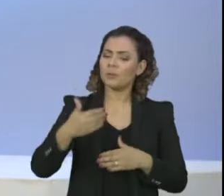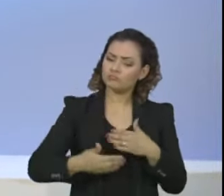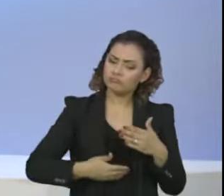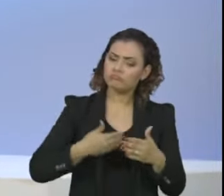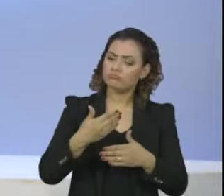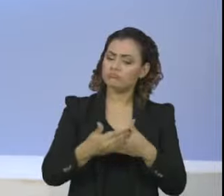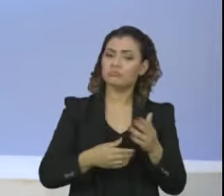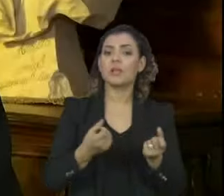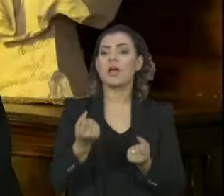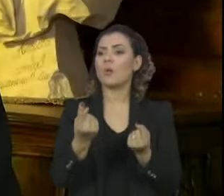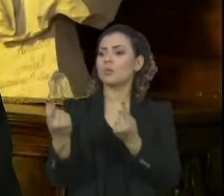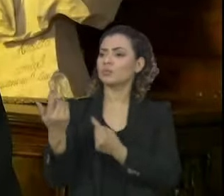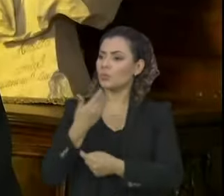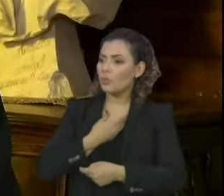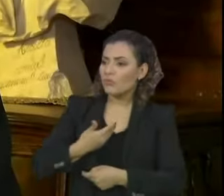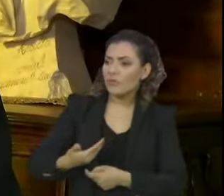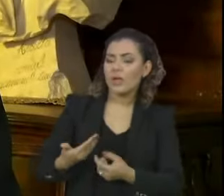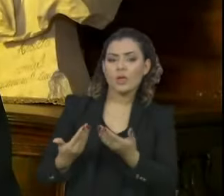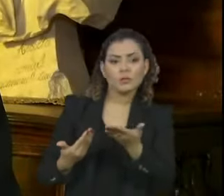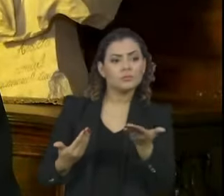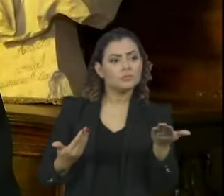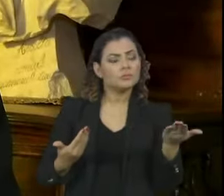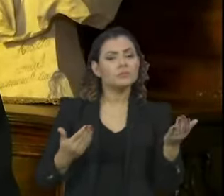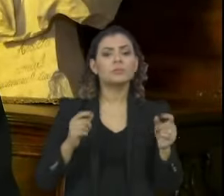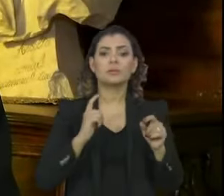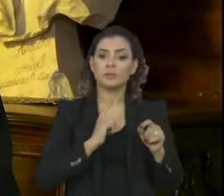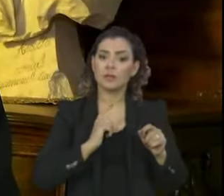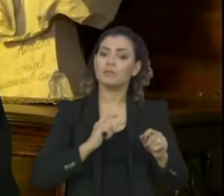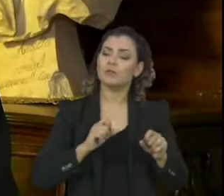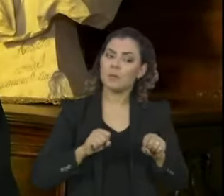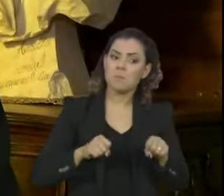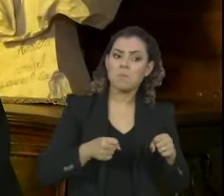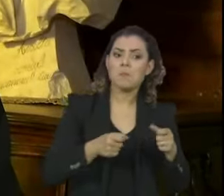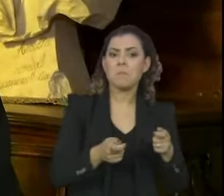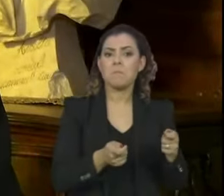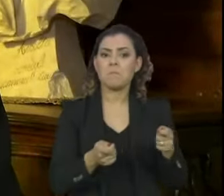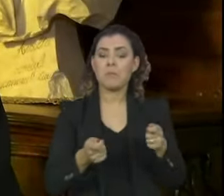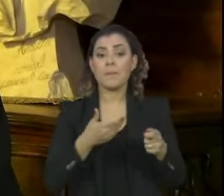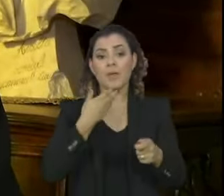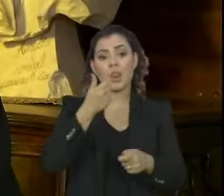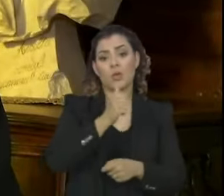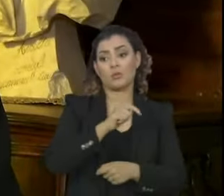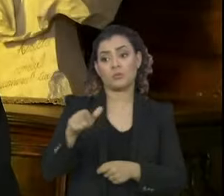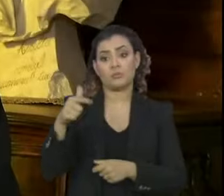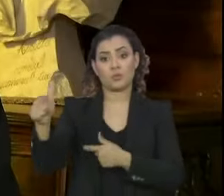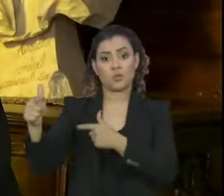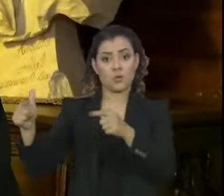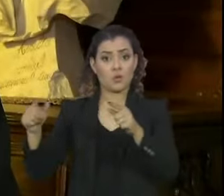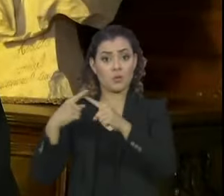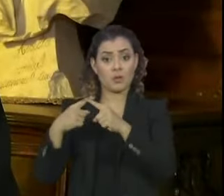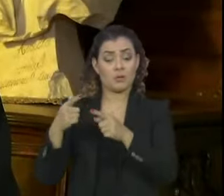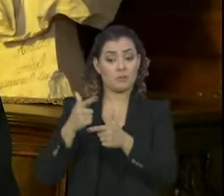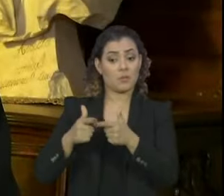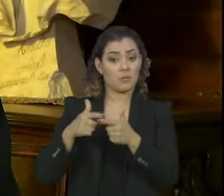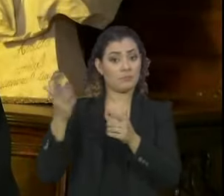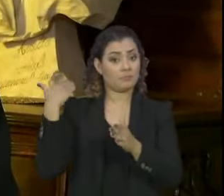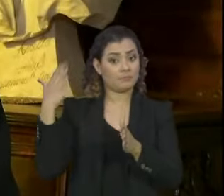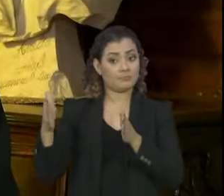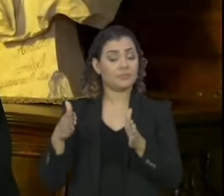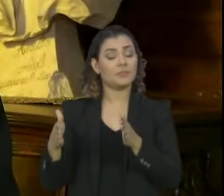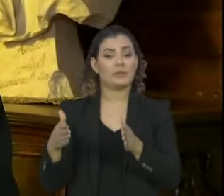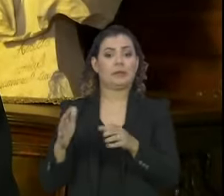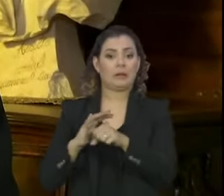alguns governantes enfrentar Ohm é do que outros é o problema da pandemia as